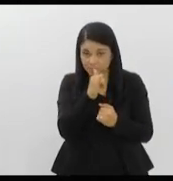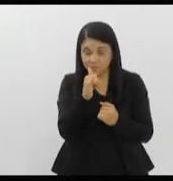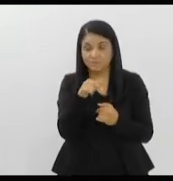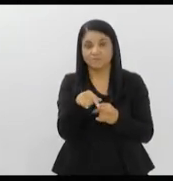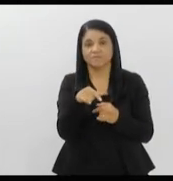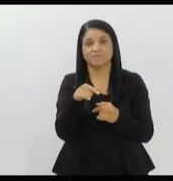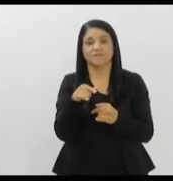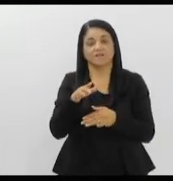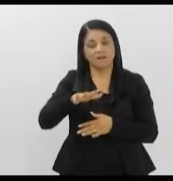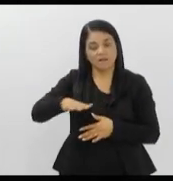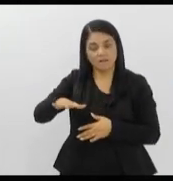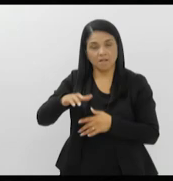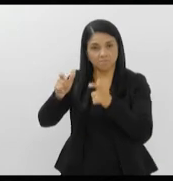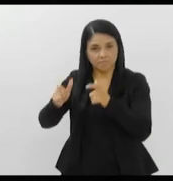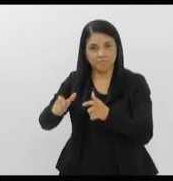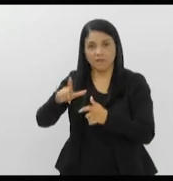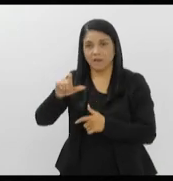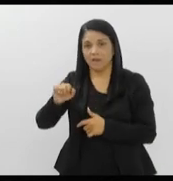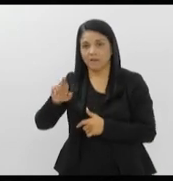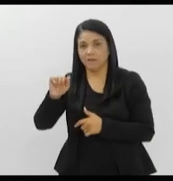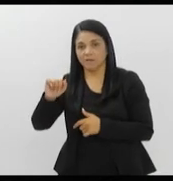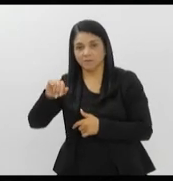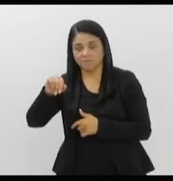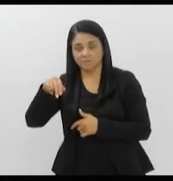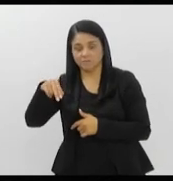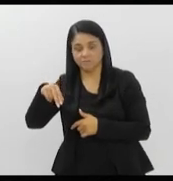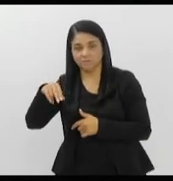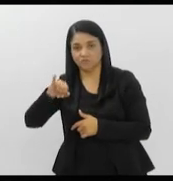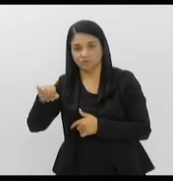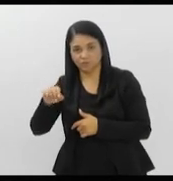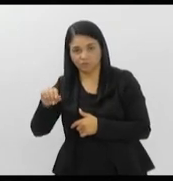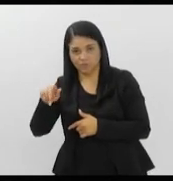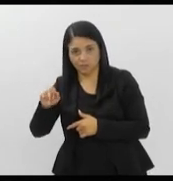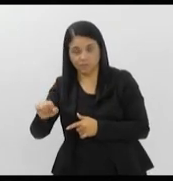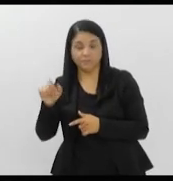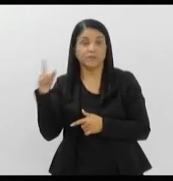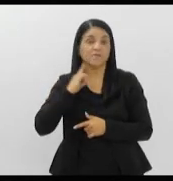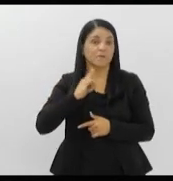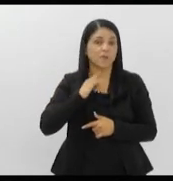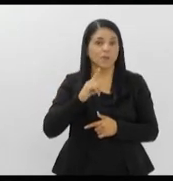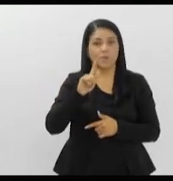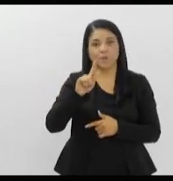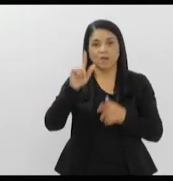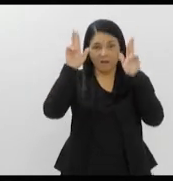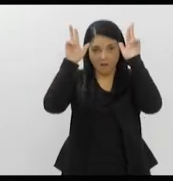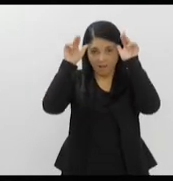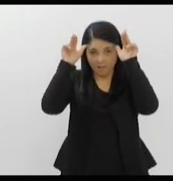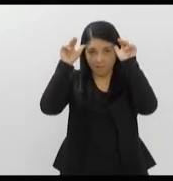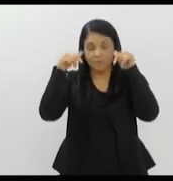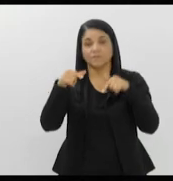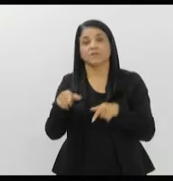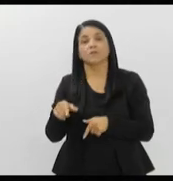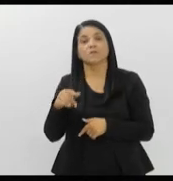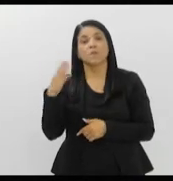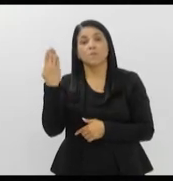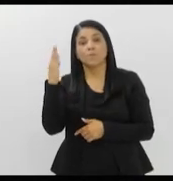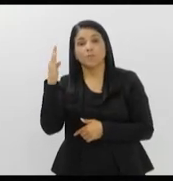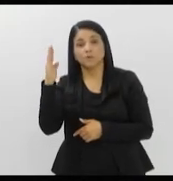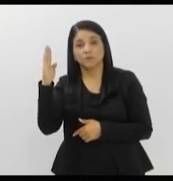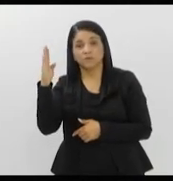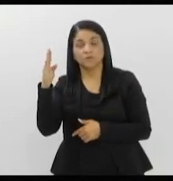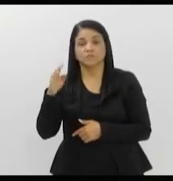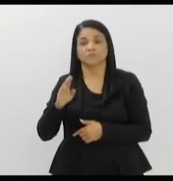em Laranjeiras. O Flamengo, na Gávea. O Botafogo, em